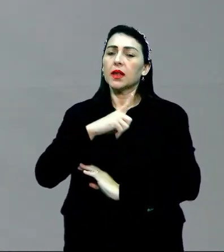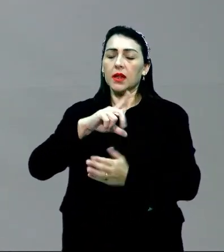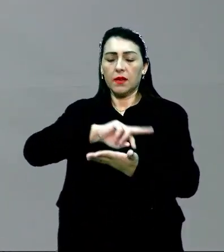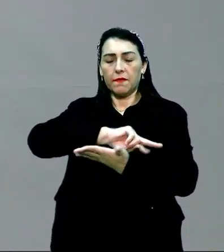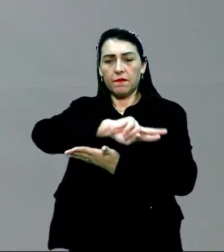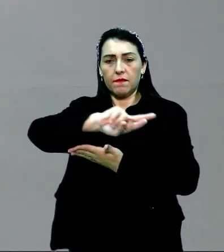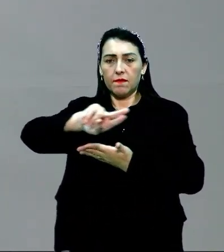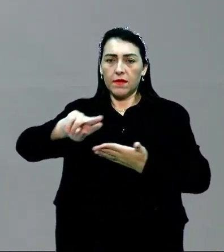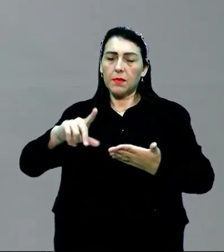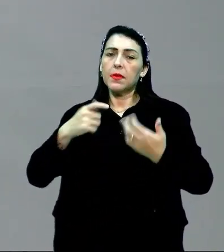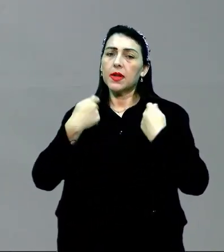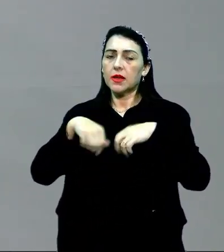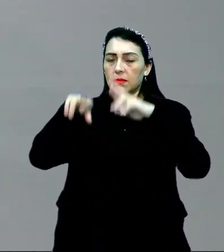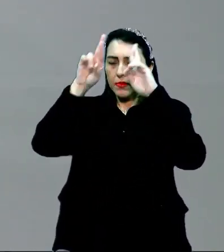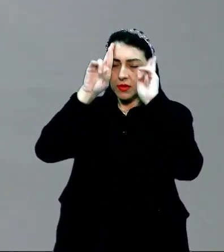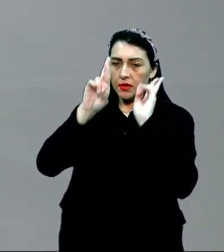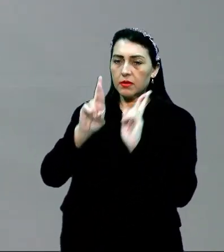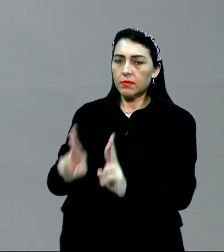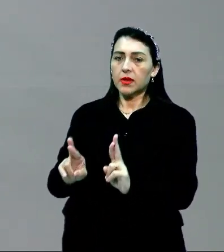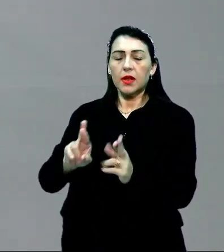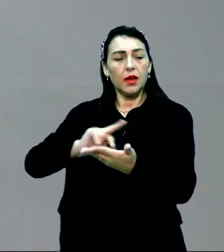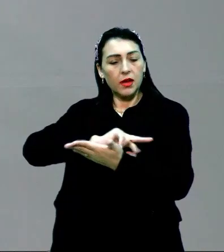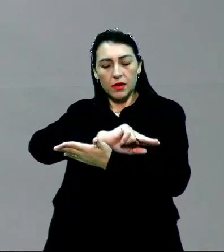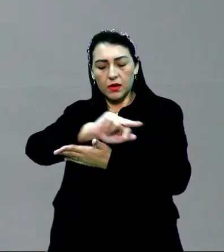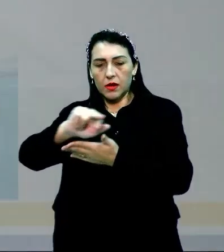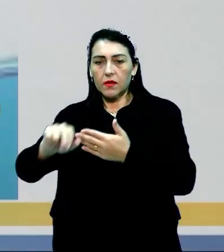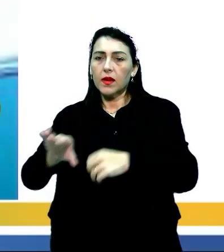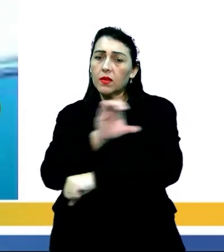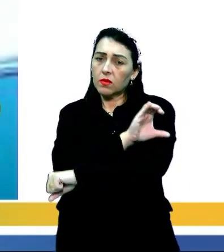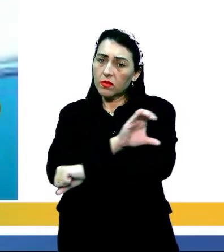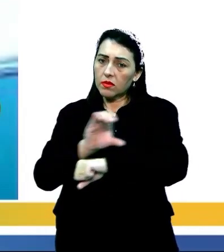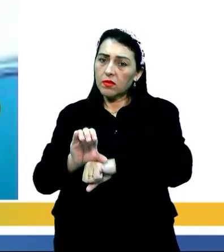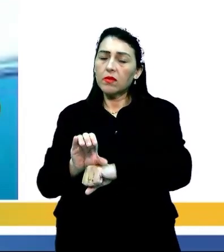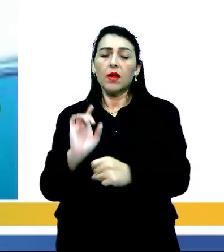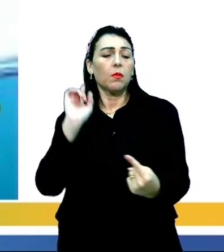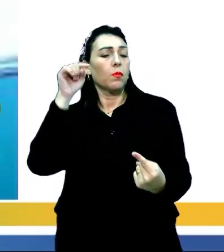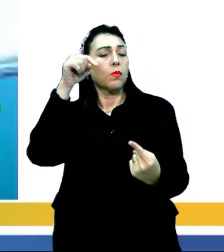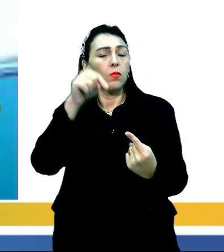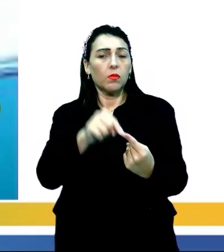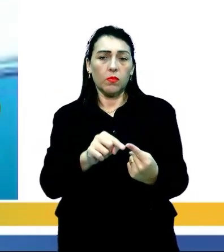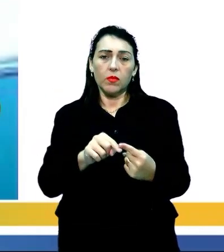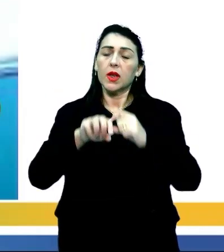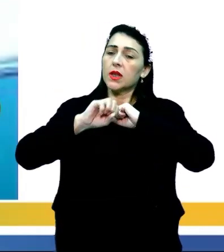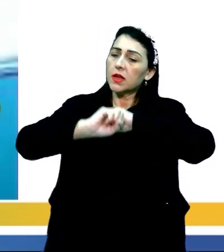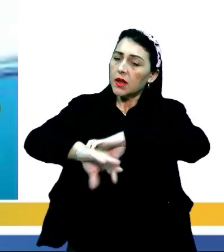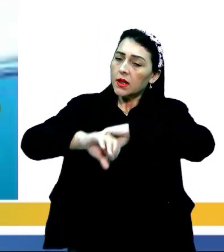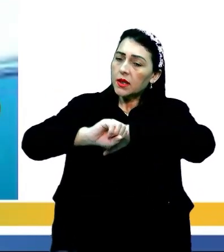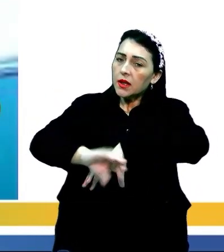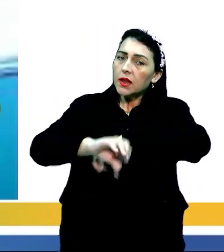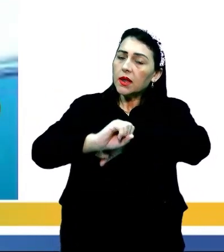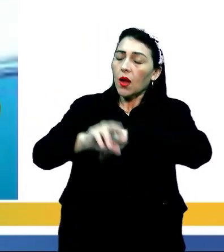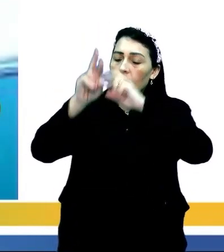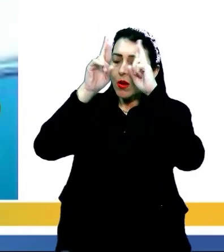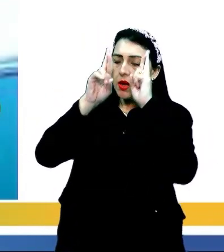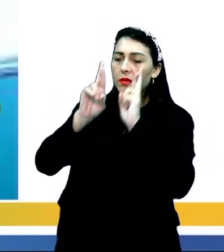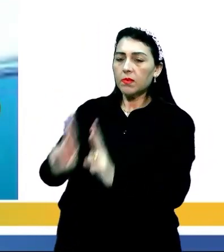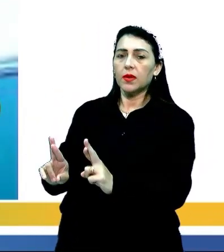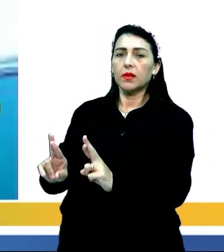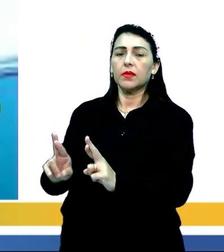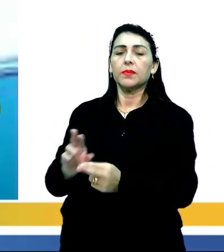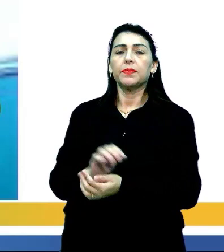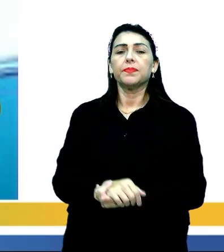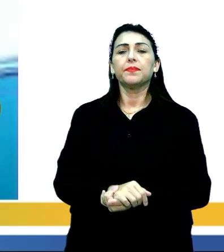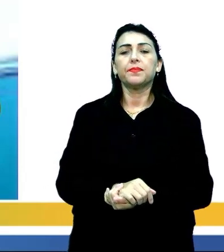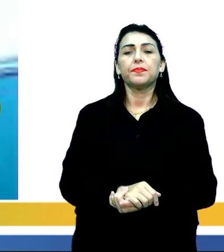essa variação e devemos respeitar né então a diversidade cultural ela Visa trabalhar essas questões né Então temos a